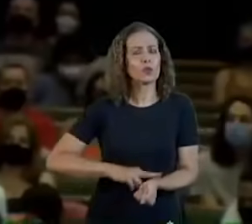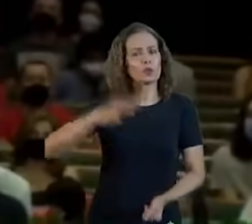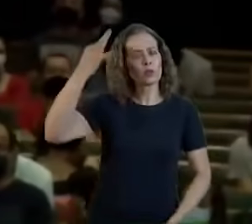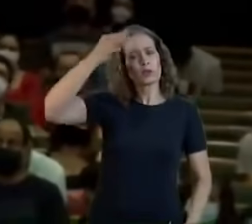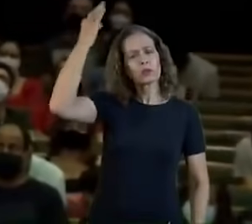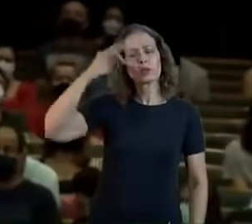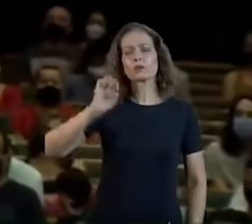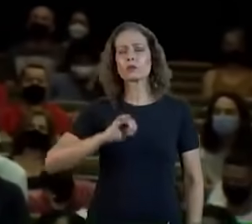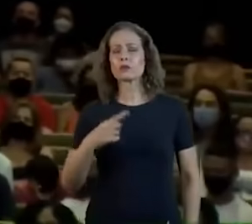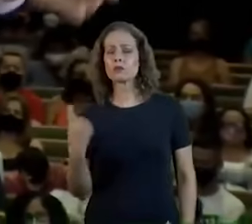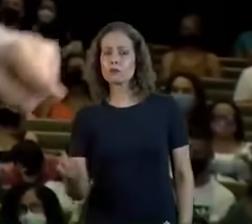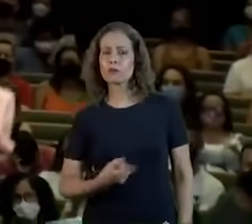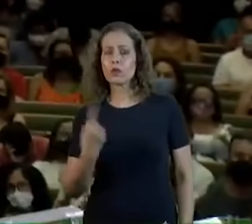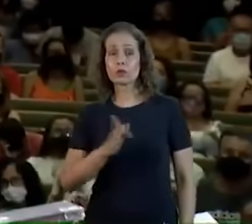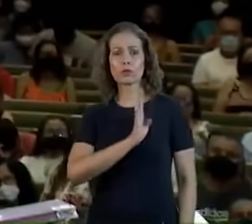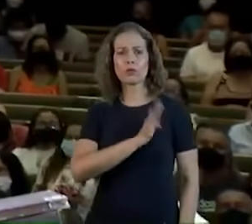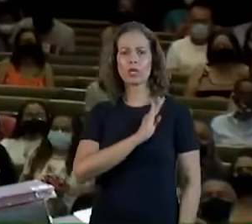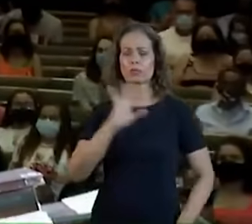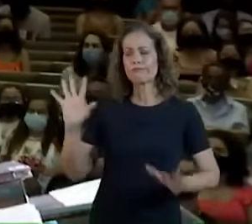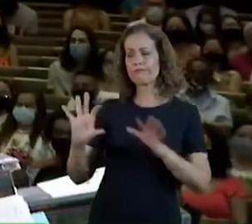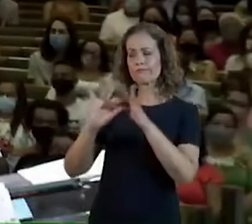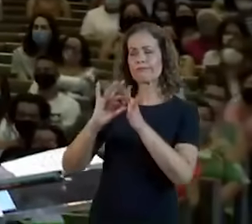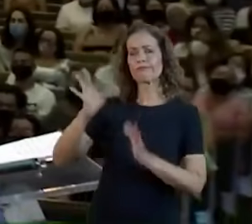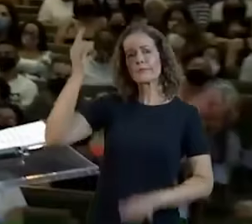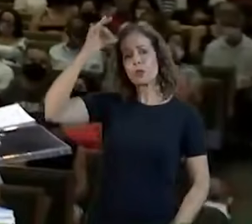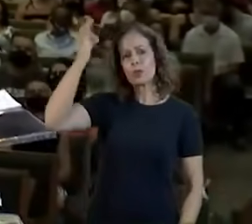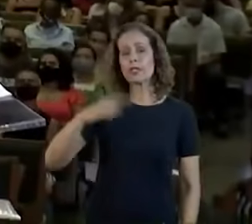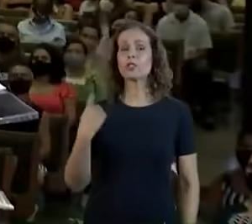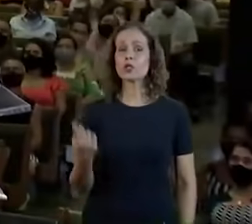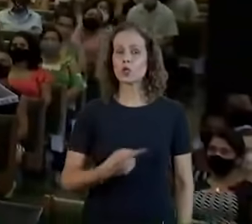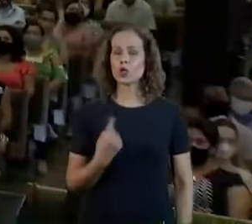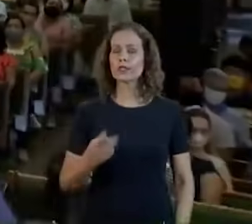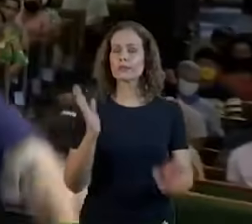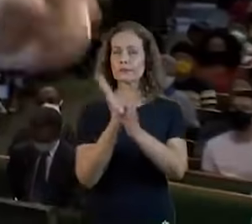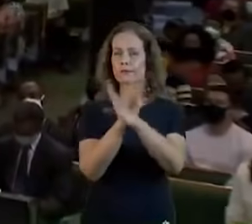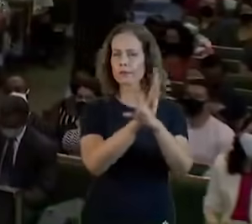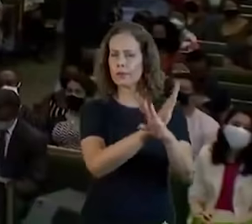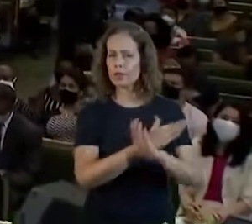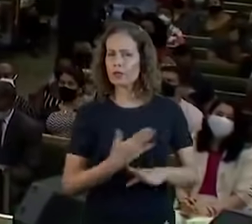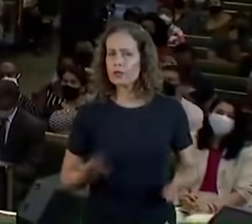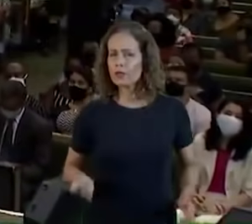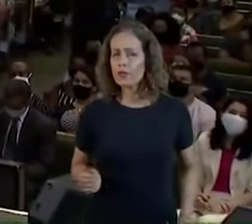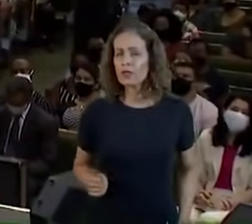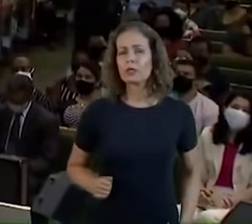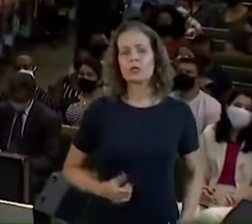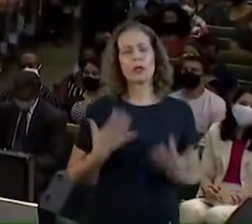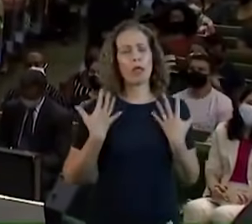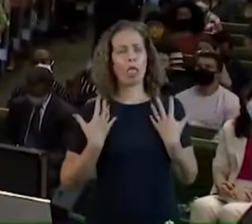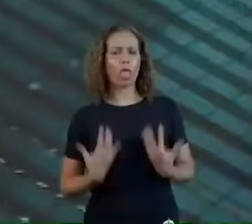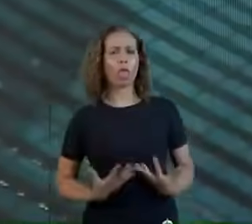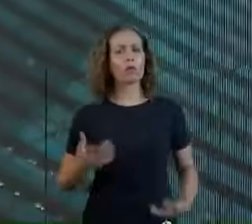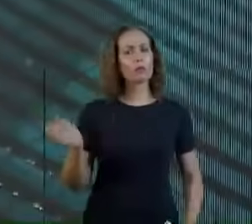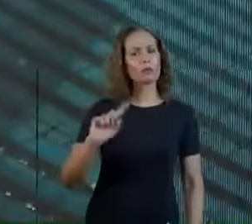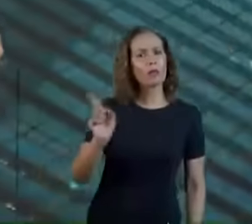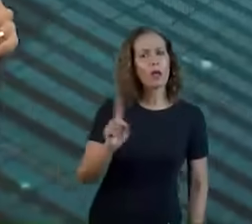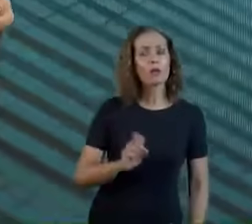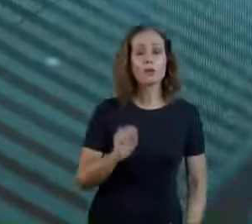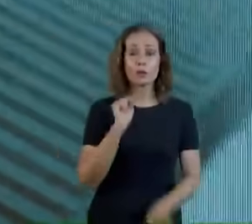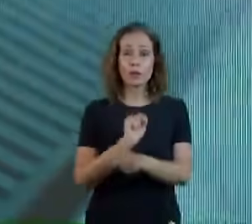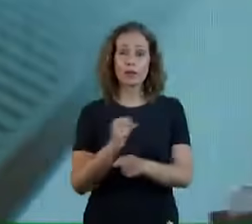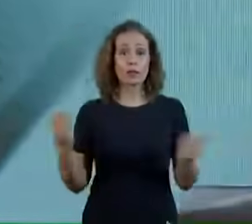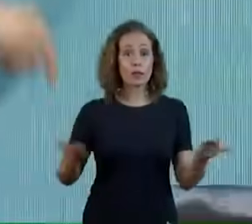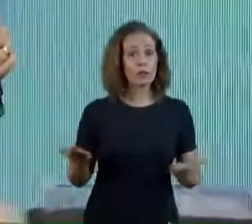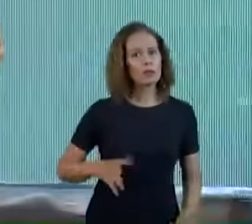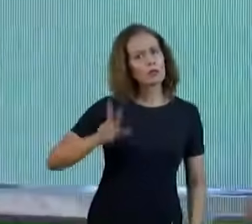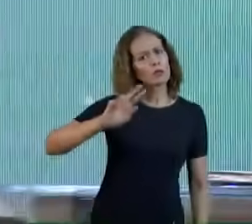nosso coração em ordem com Ele, nós vamos ficar prostrados no deserto? Nós não podemos desanimar agora, nós não podemos parar agora,